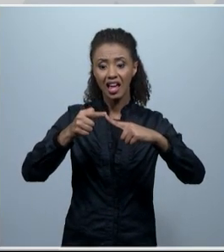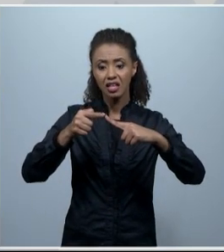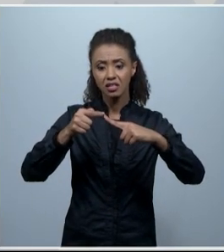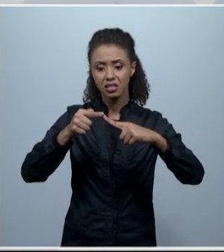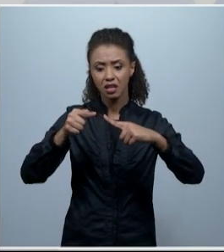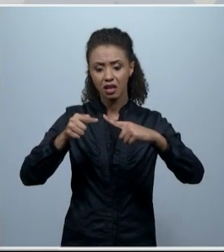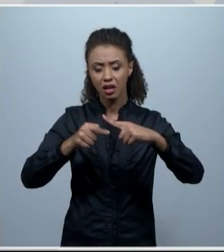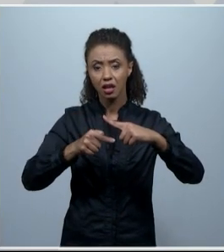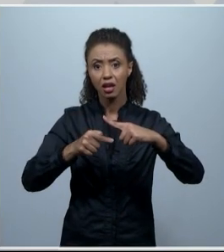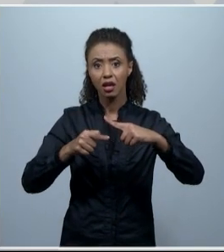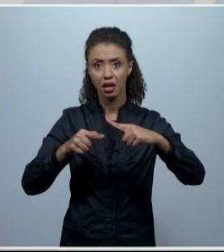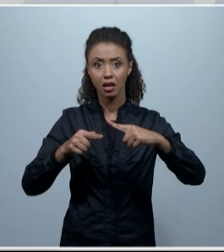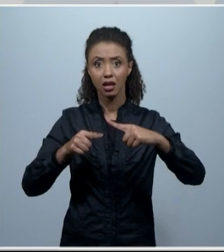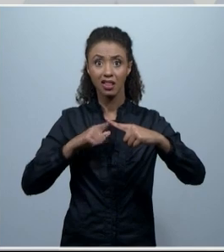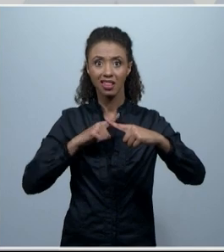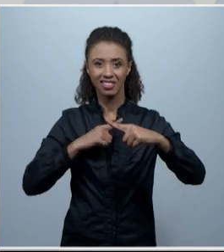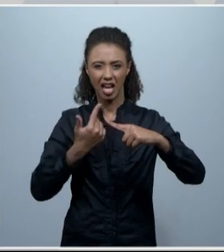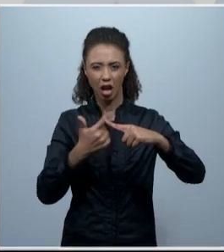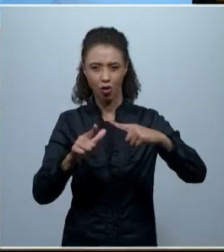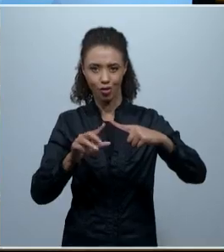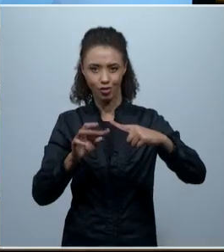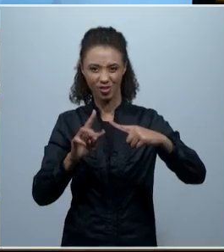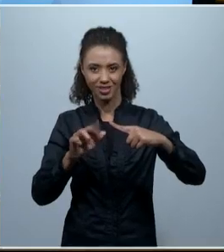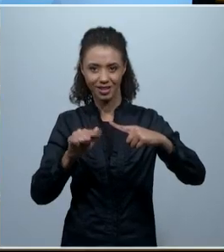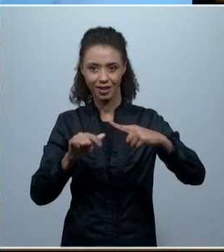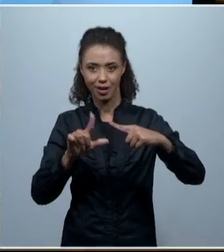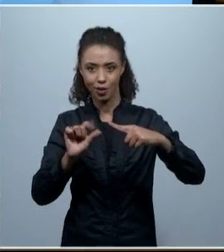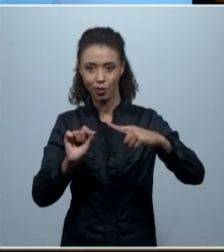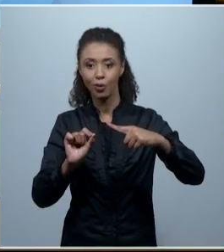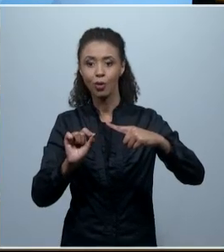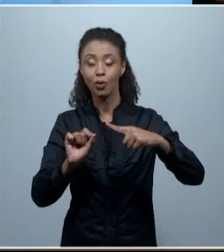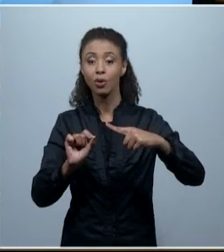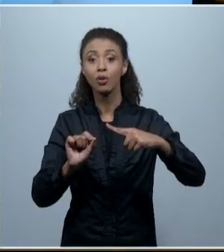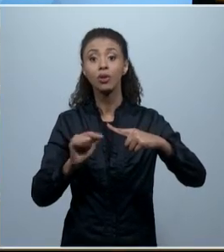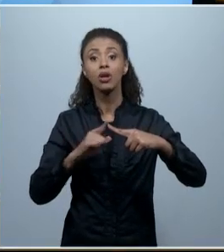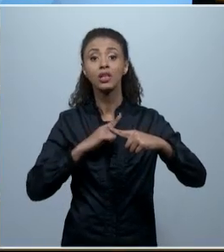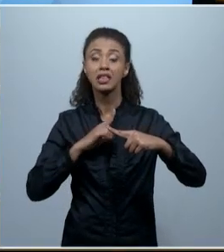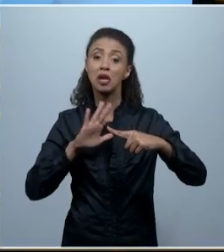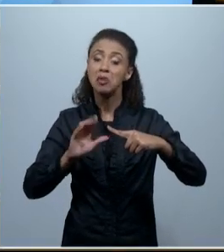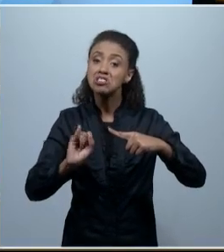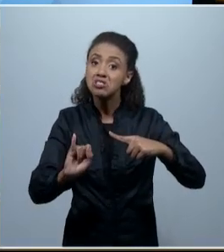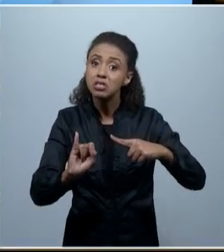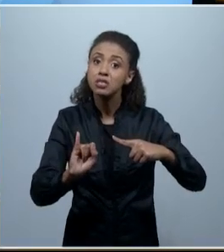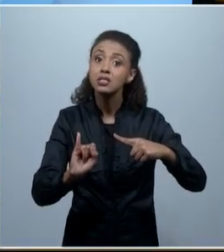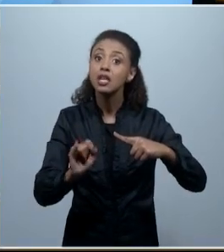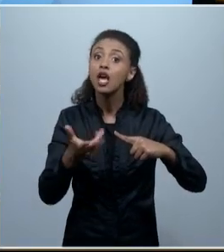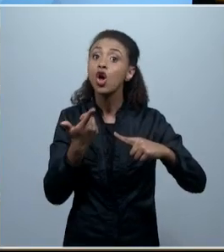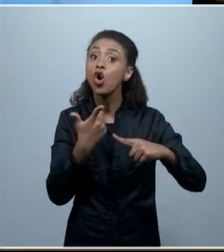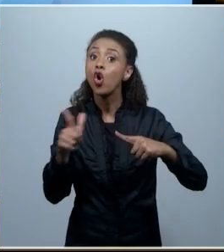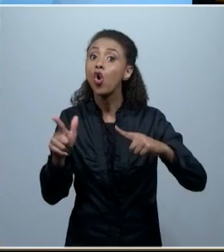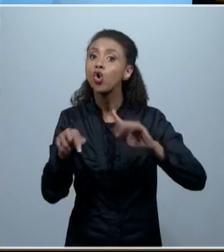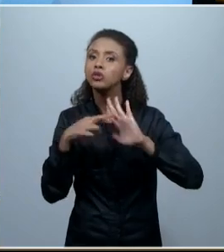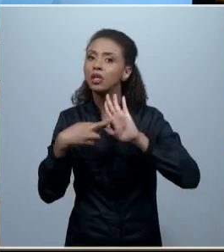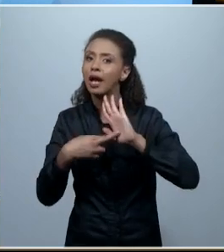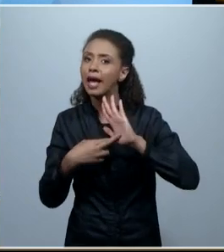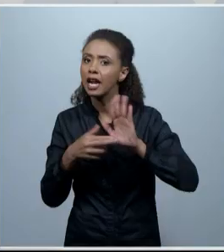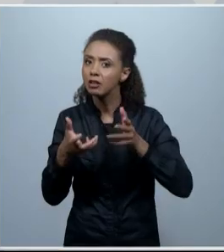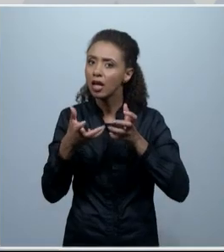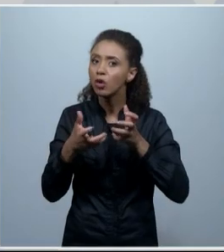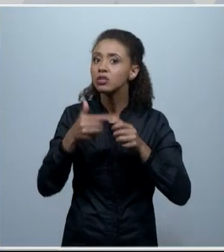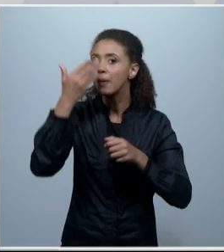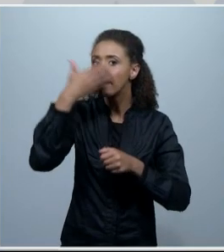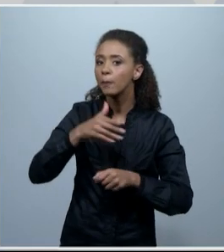você não quiser usar isso você pode simplesmente usar uma desigualdade é um teorema de desigualdade que diz que esse ângulo e no